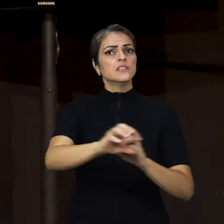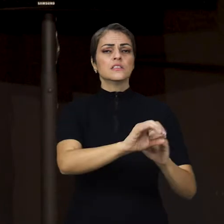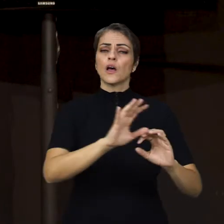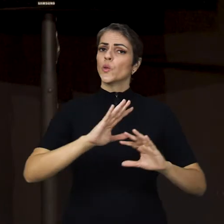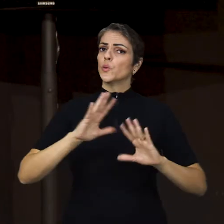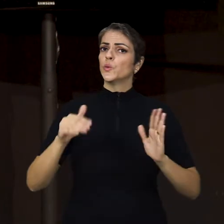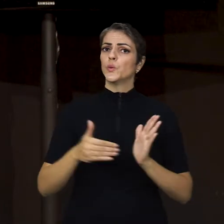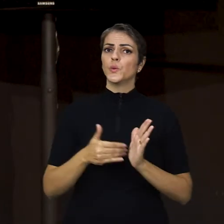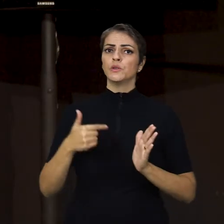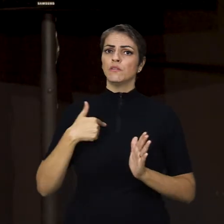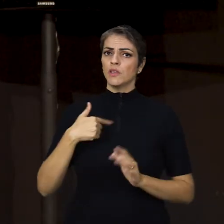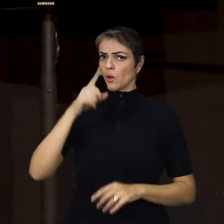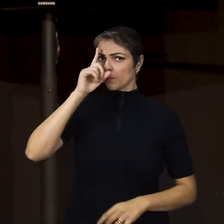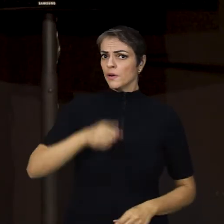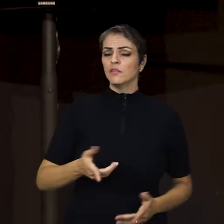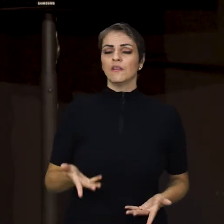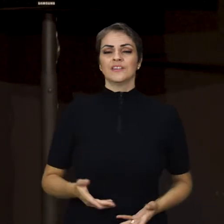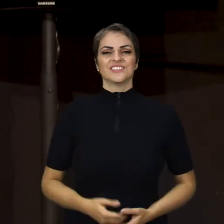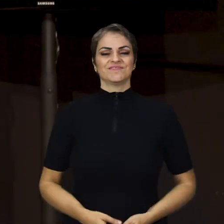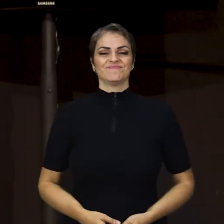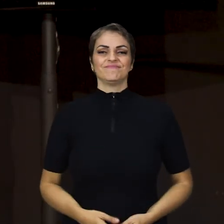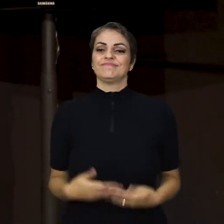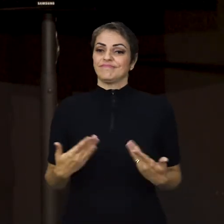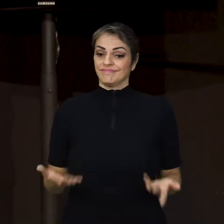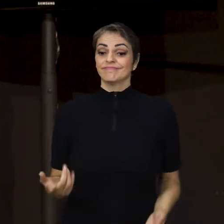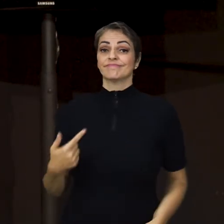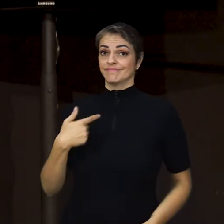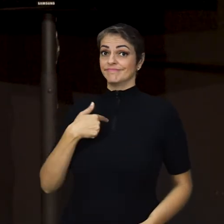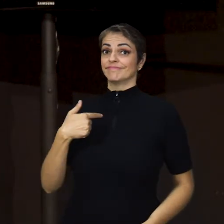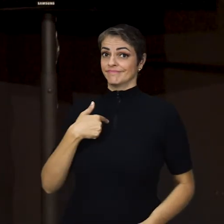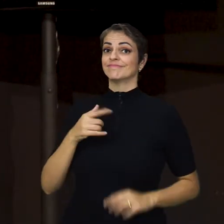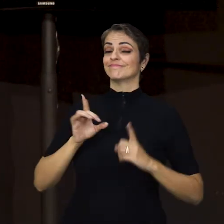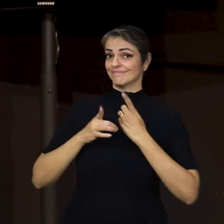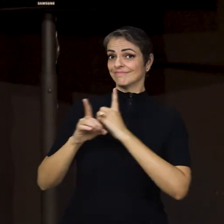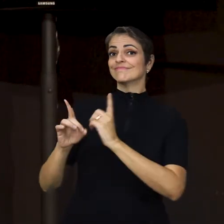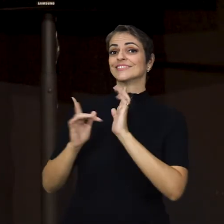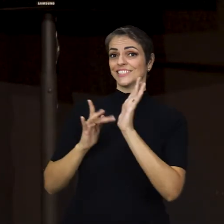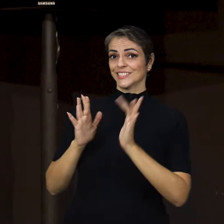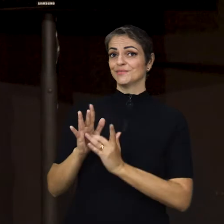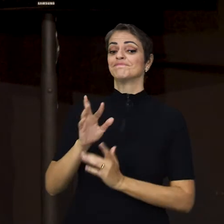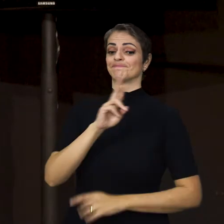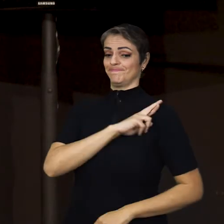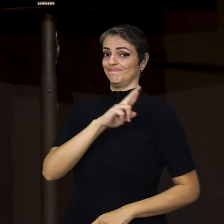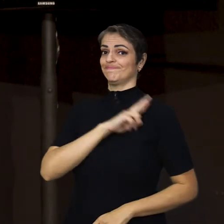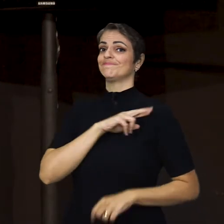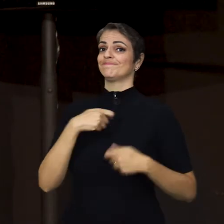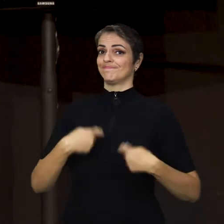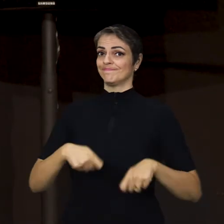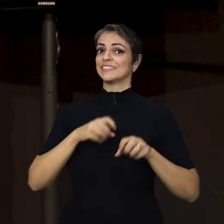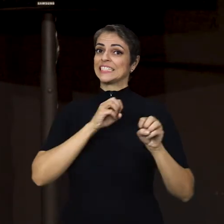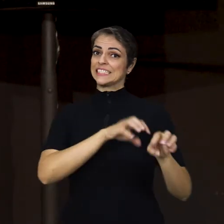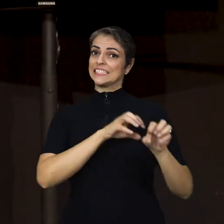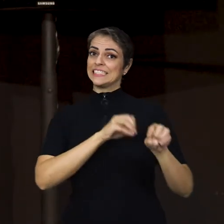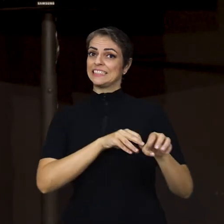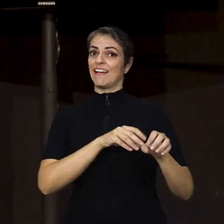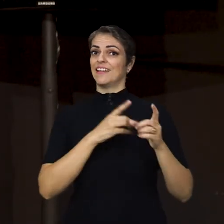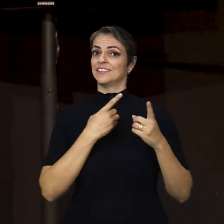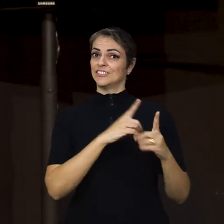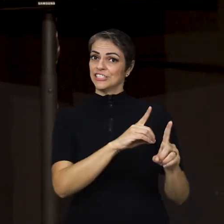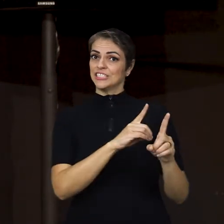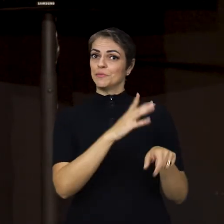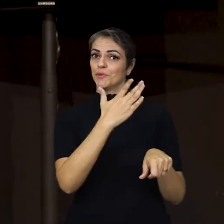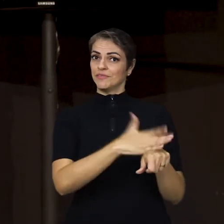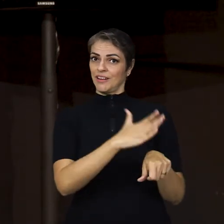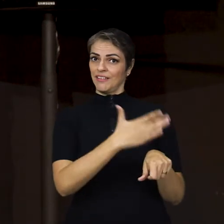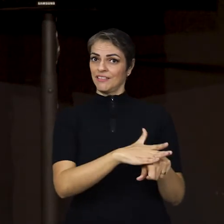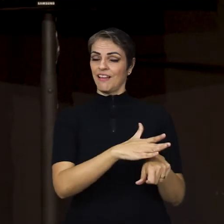ordenei. Então, se eu tenho a responsabilidade como discípulo de Jesus de fazer outros discípulos e treinar, ensinar